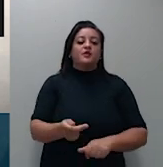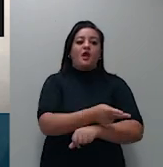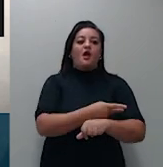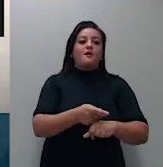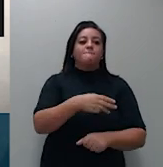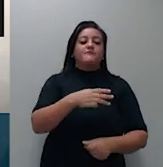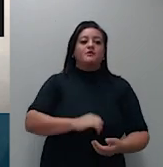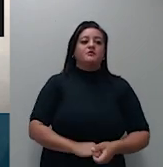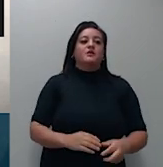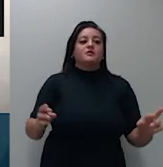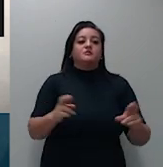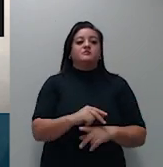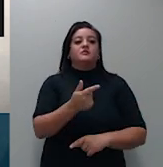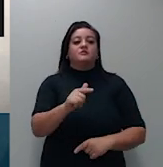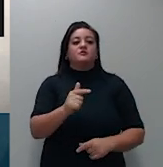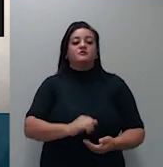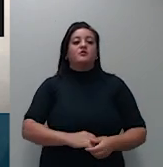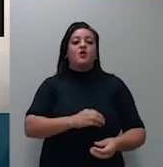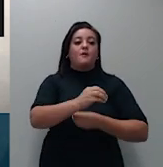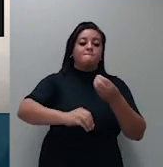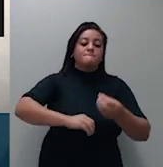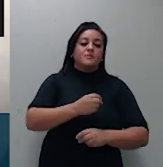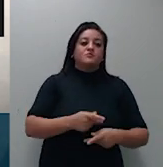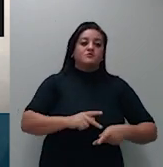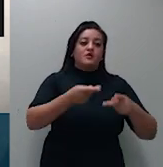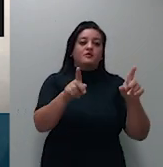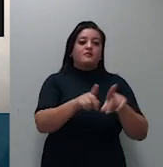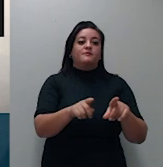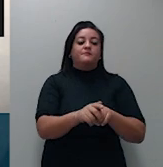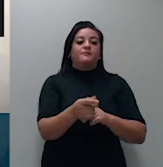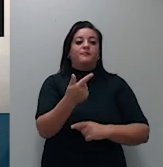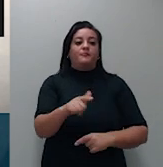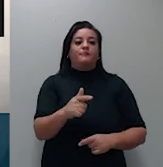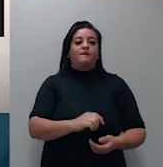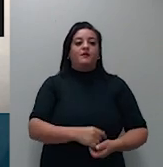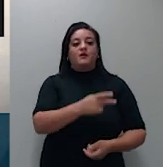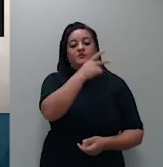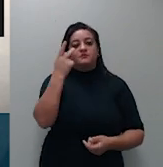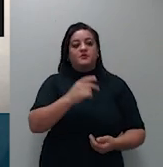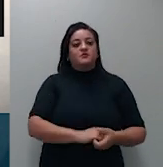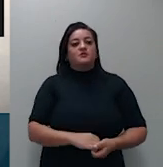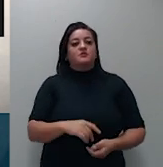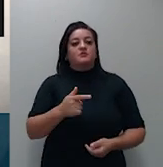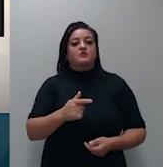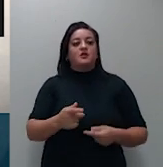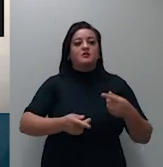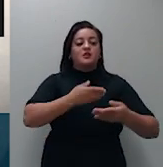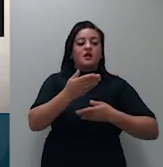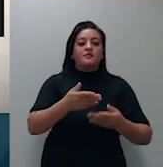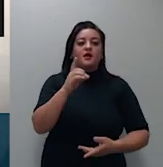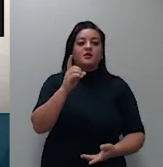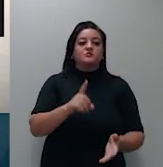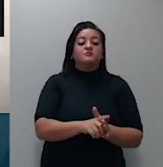a outras transferência de valores a outras pessoas não tratadas diretamente para